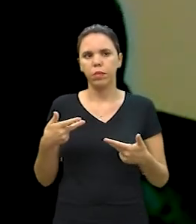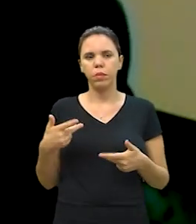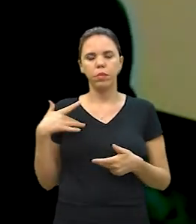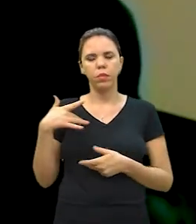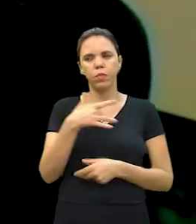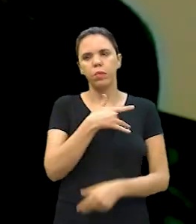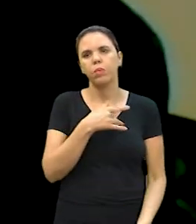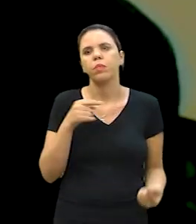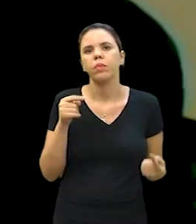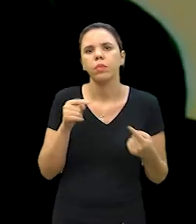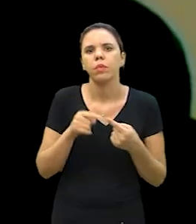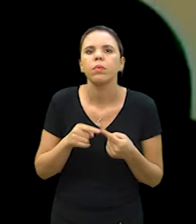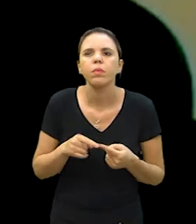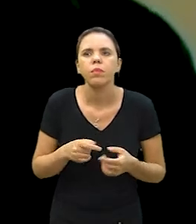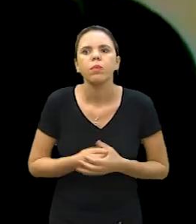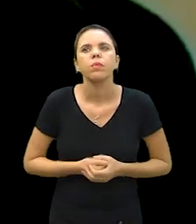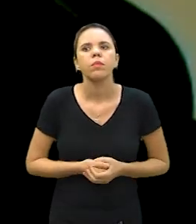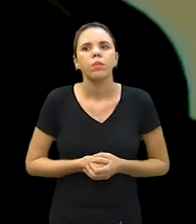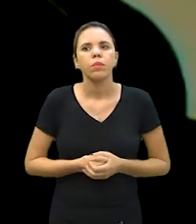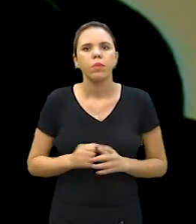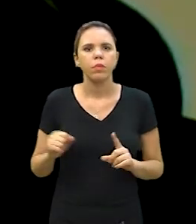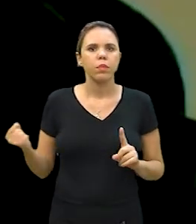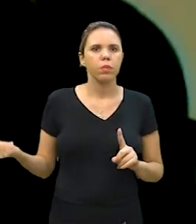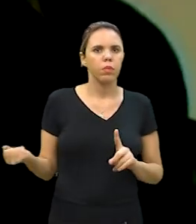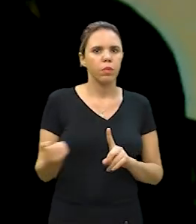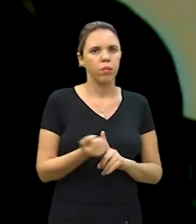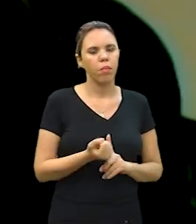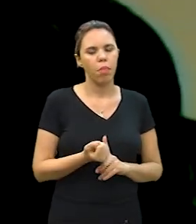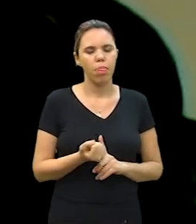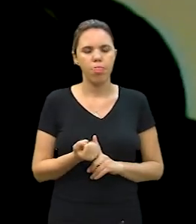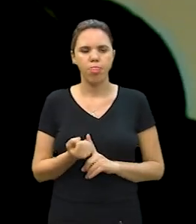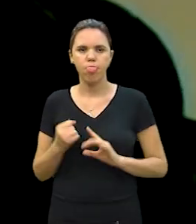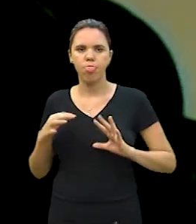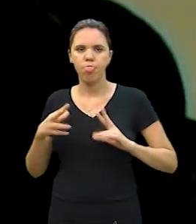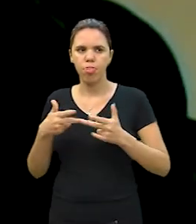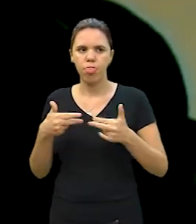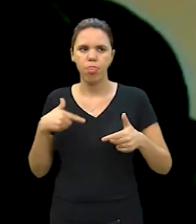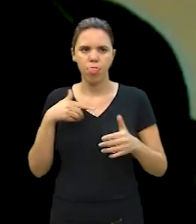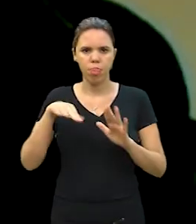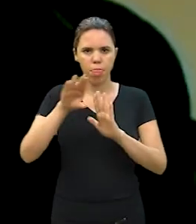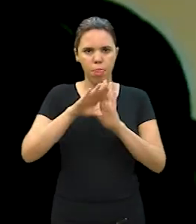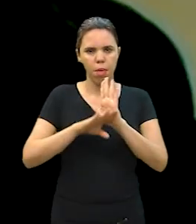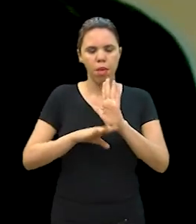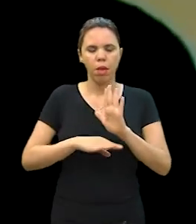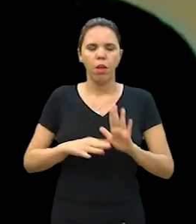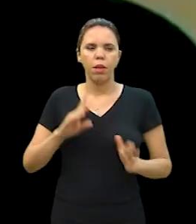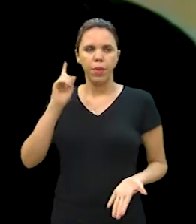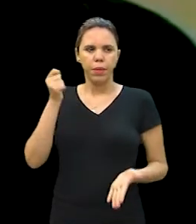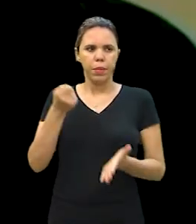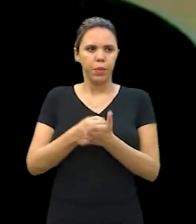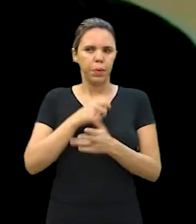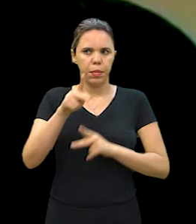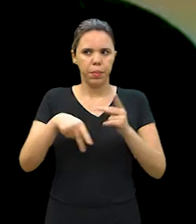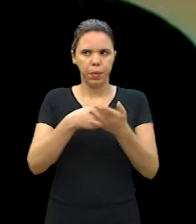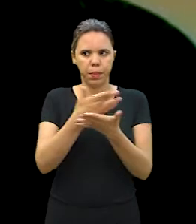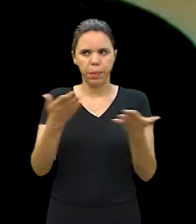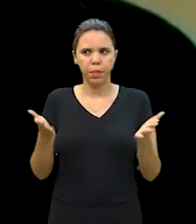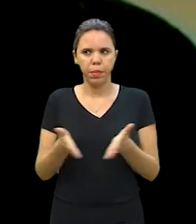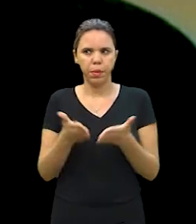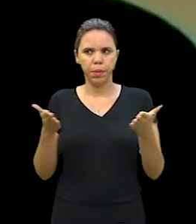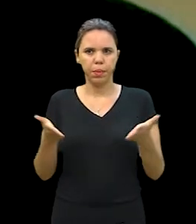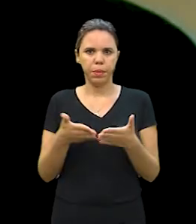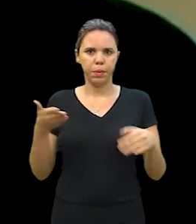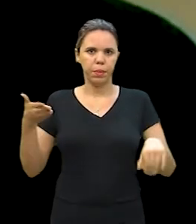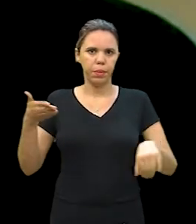com a saúde, com a assistência social, todos esses programas para garantir à população